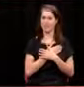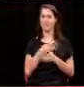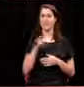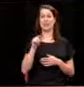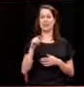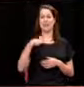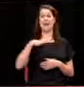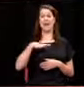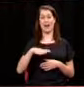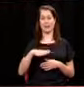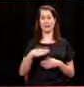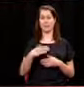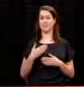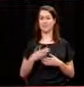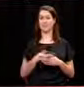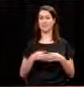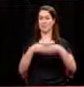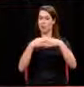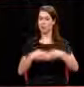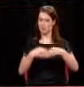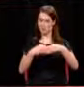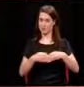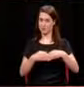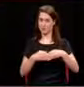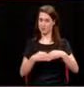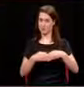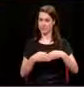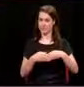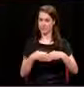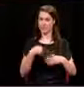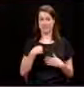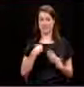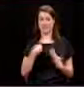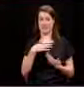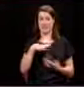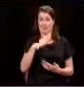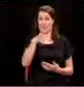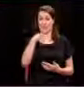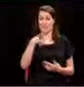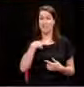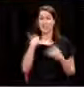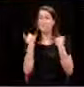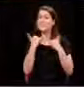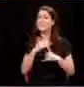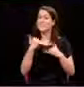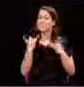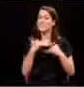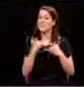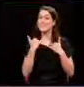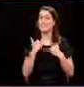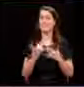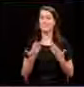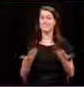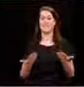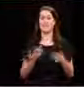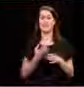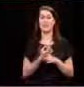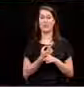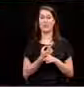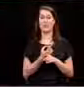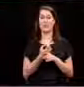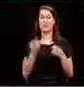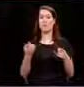cumprimentar dizer que estou realmente muito feliz por termos um como,